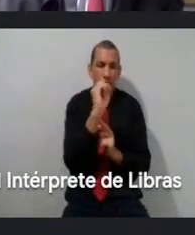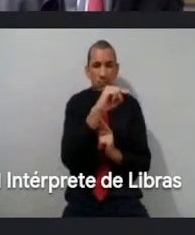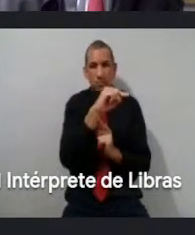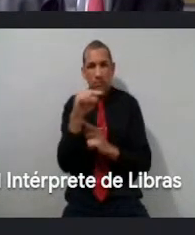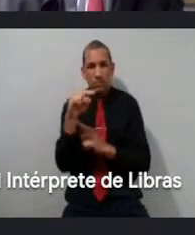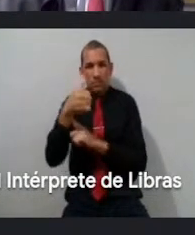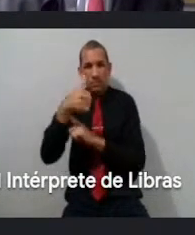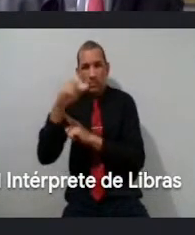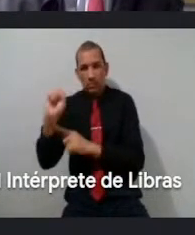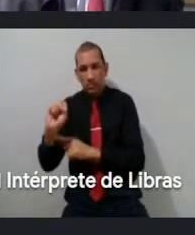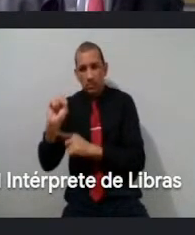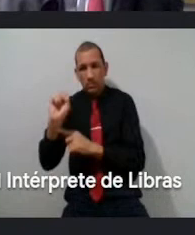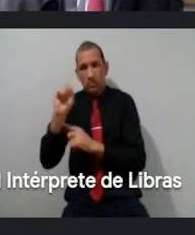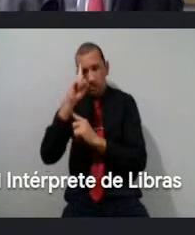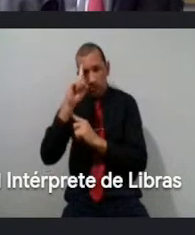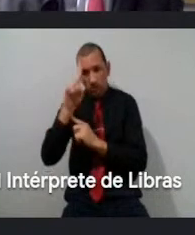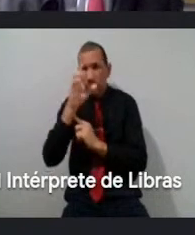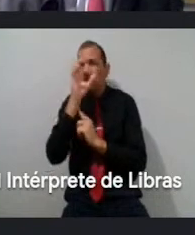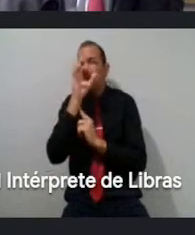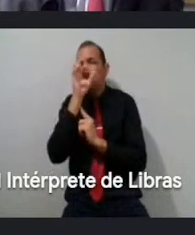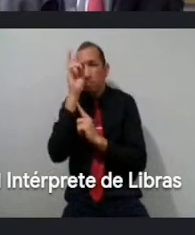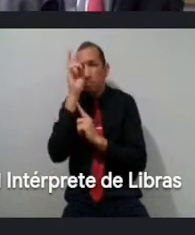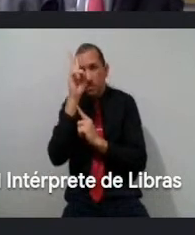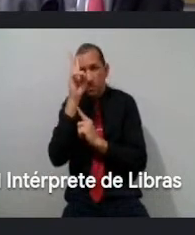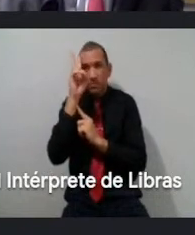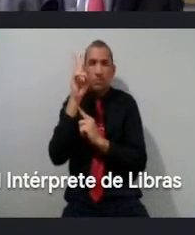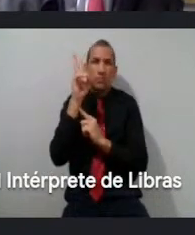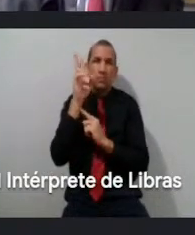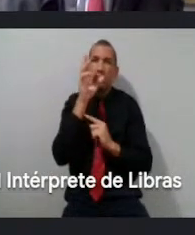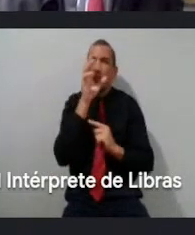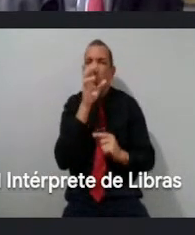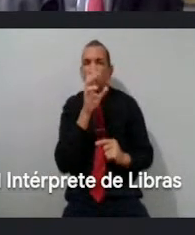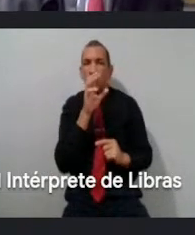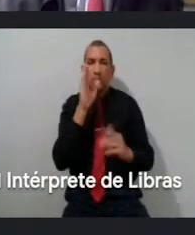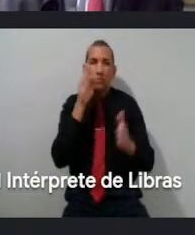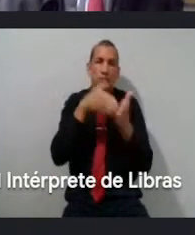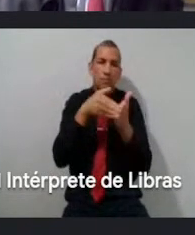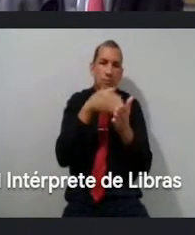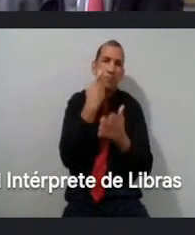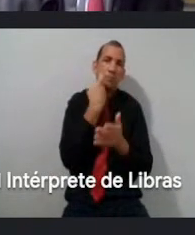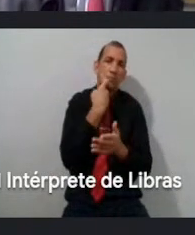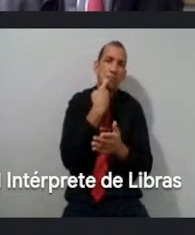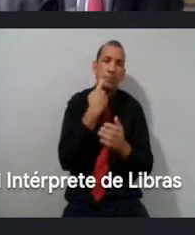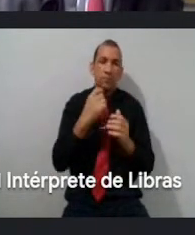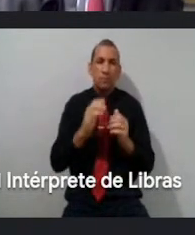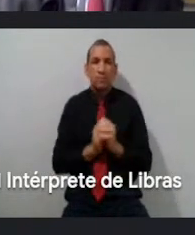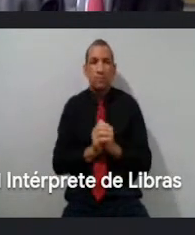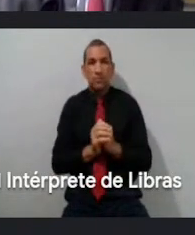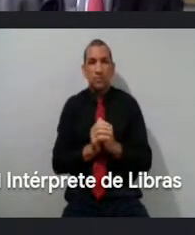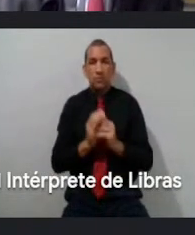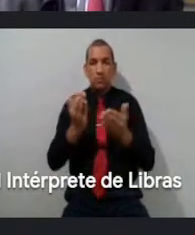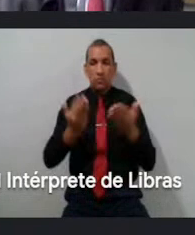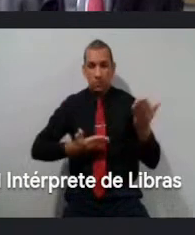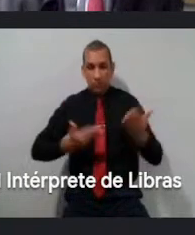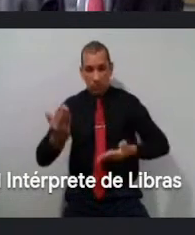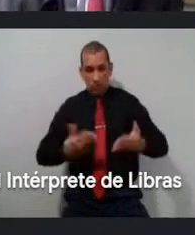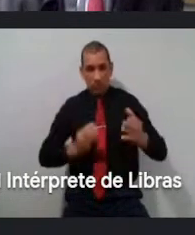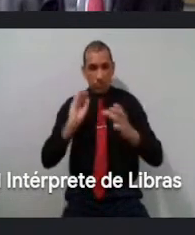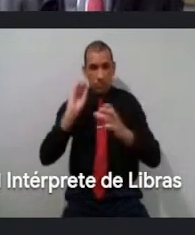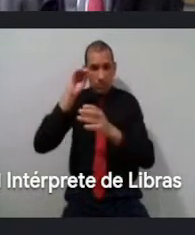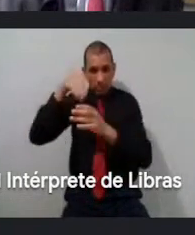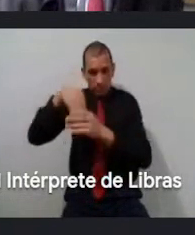às 18 horas em dias úteis e durante o recesso judiciário centro composta por servidores efetivos requisitados